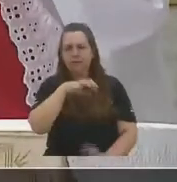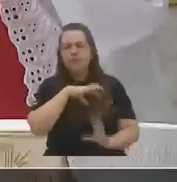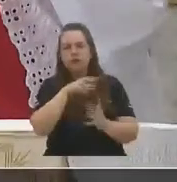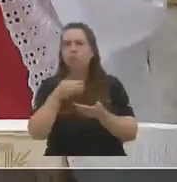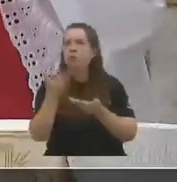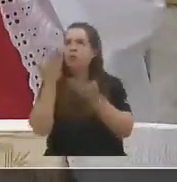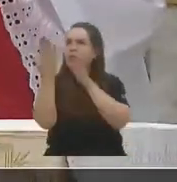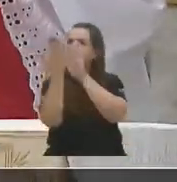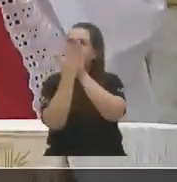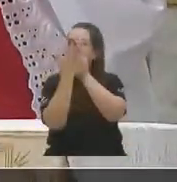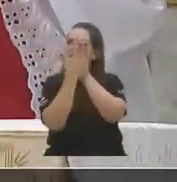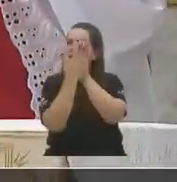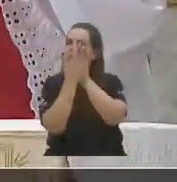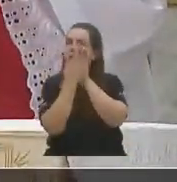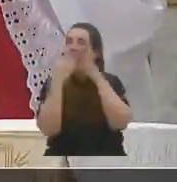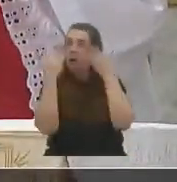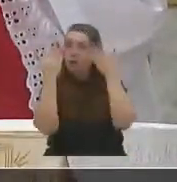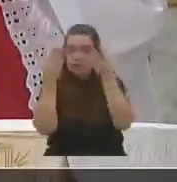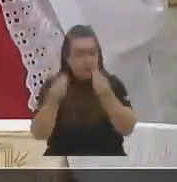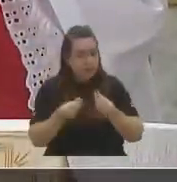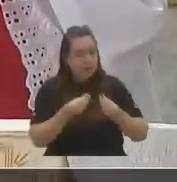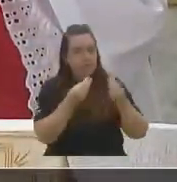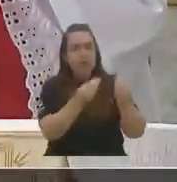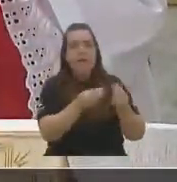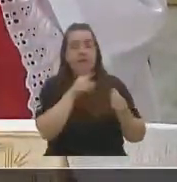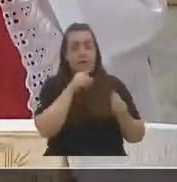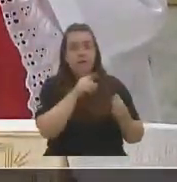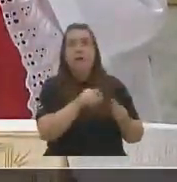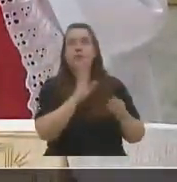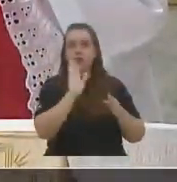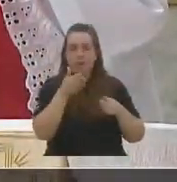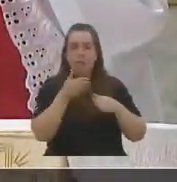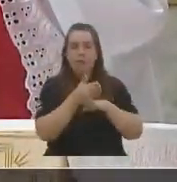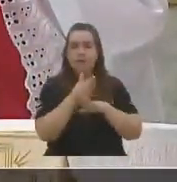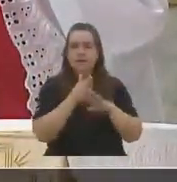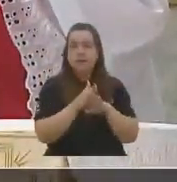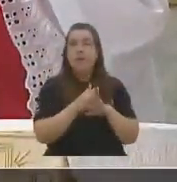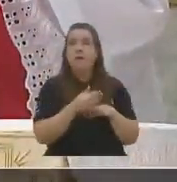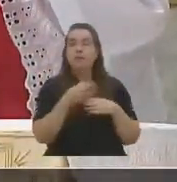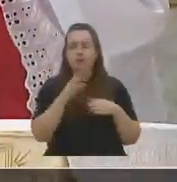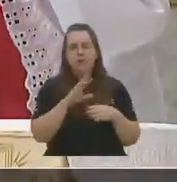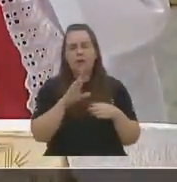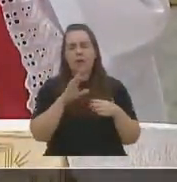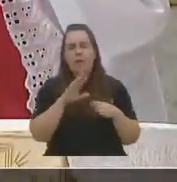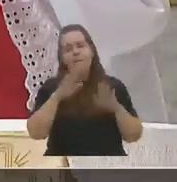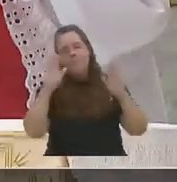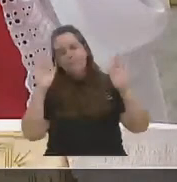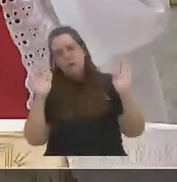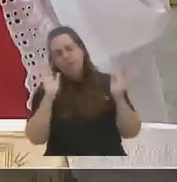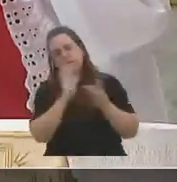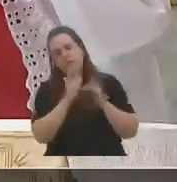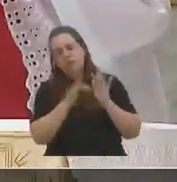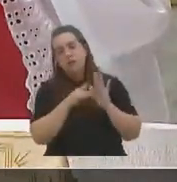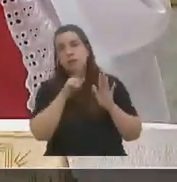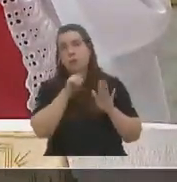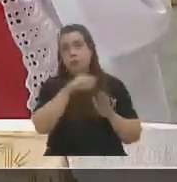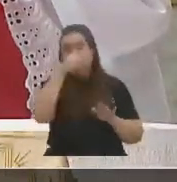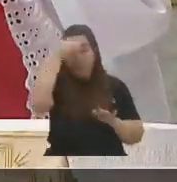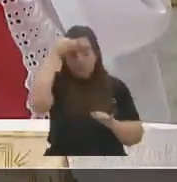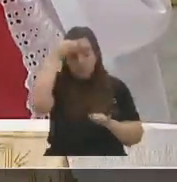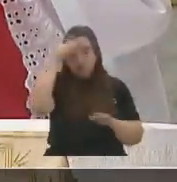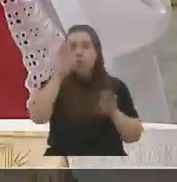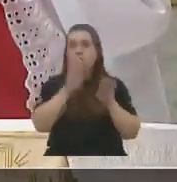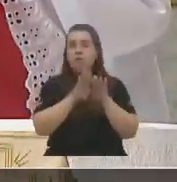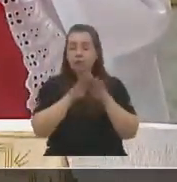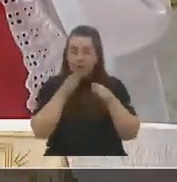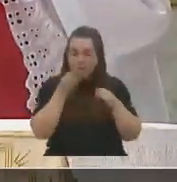vossa presença. Concedei-lhes que, tendo participado da morte de Cristo pelo batismo,